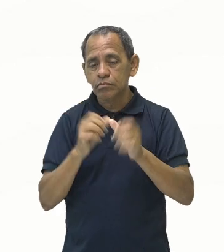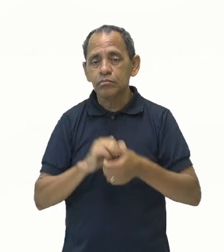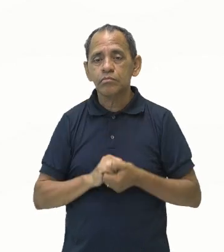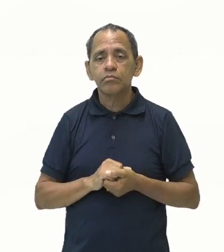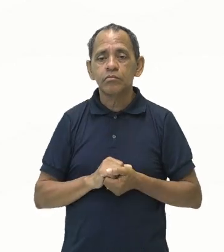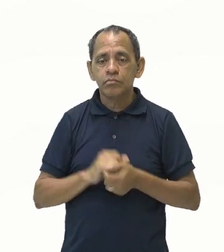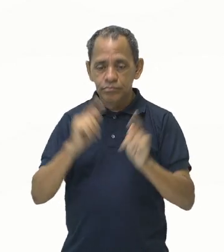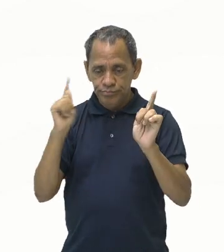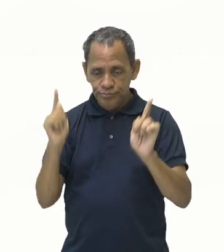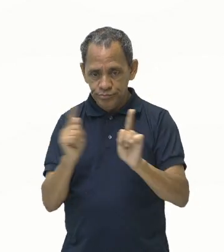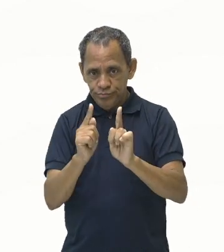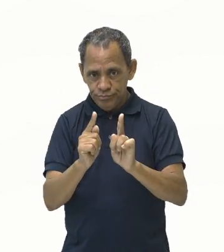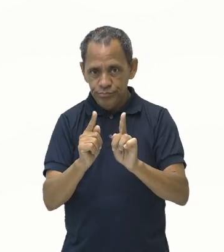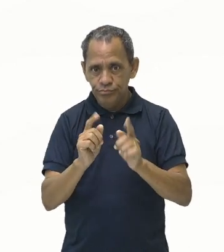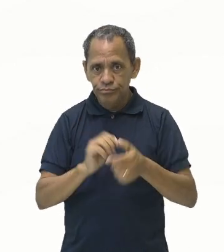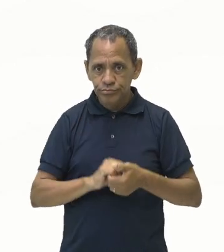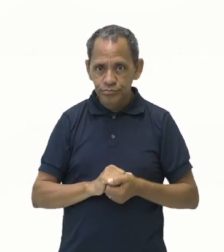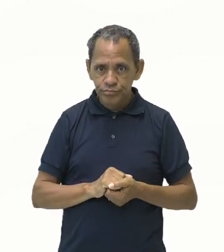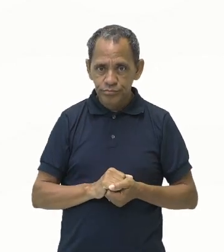abreviada,